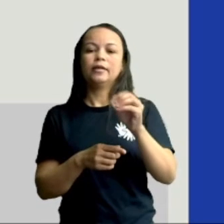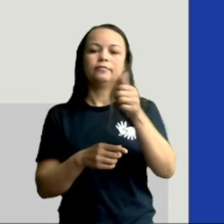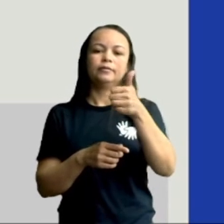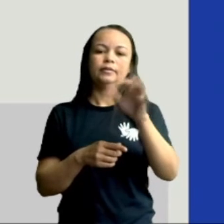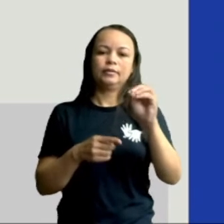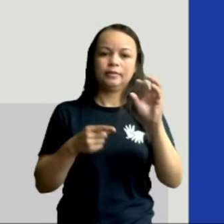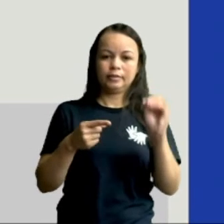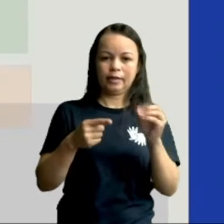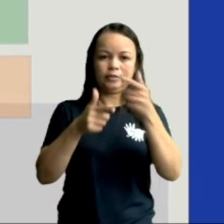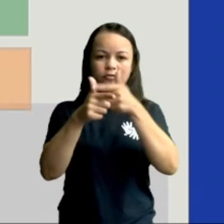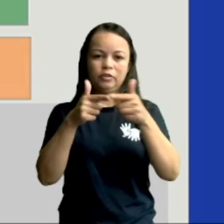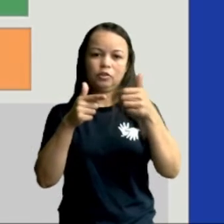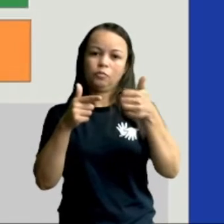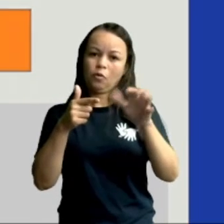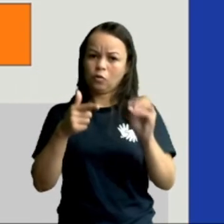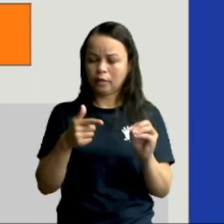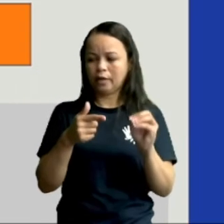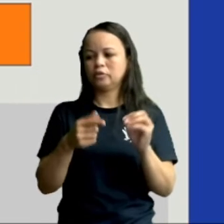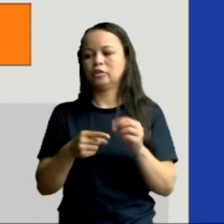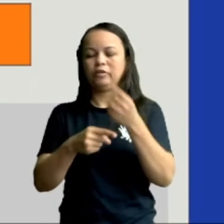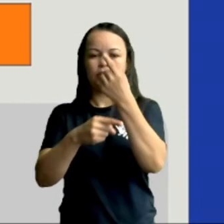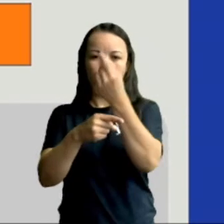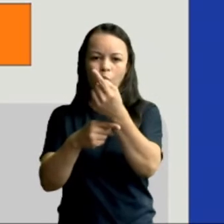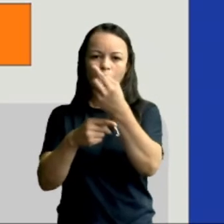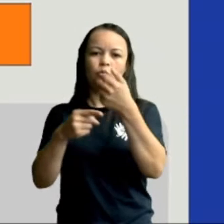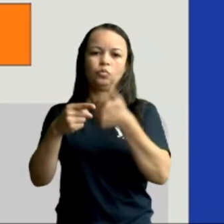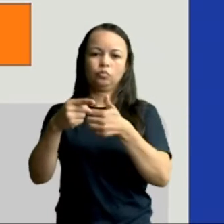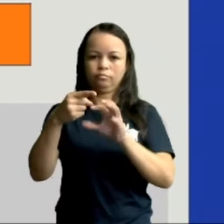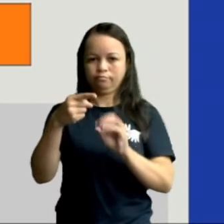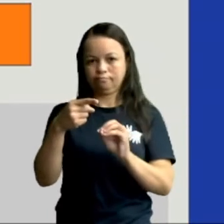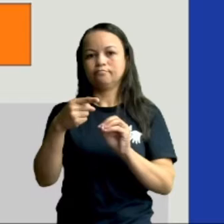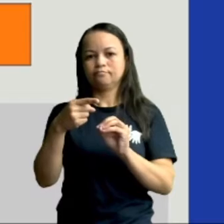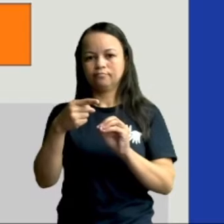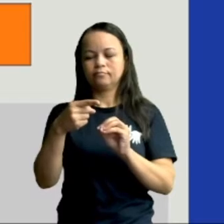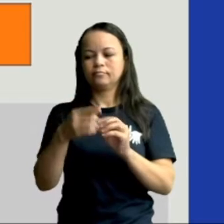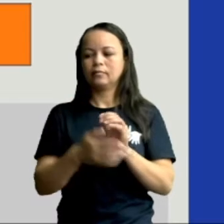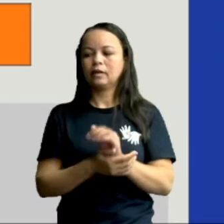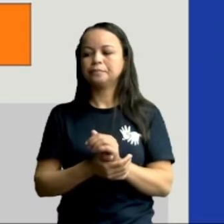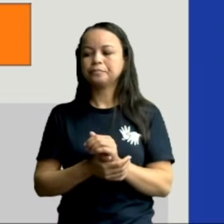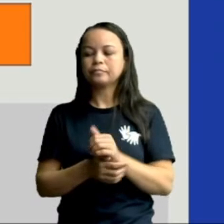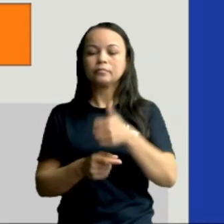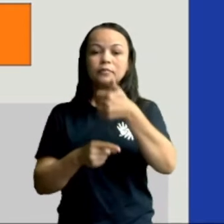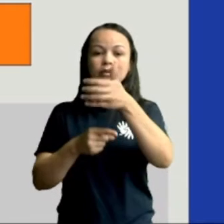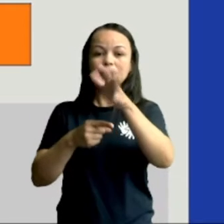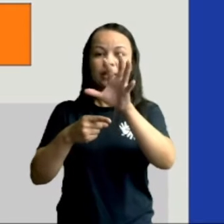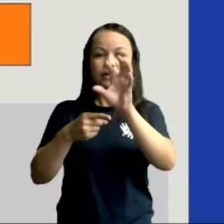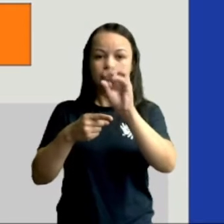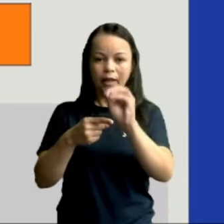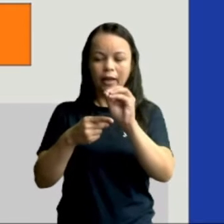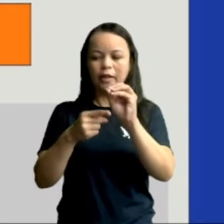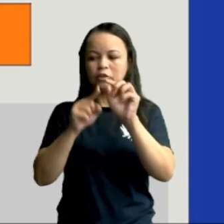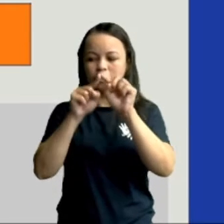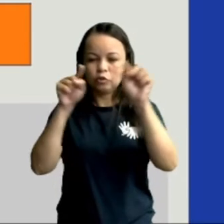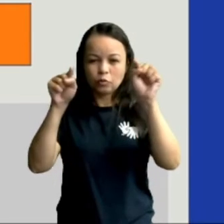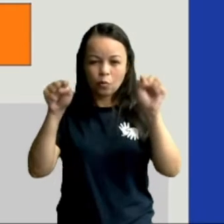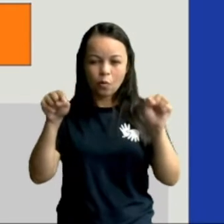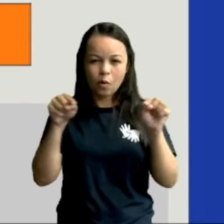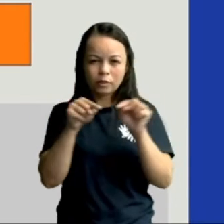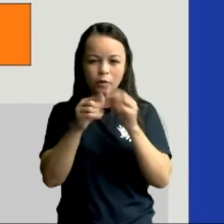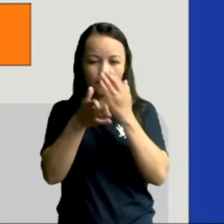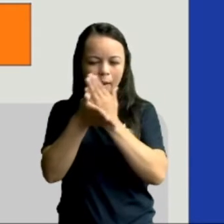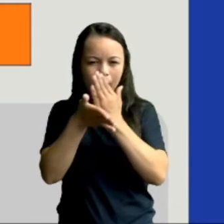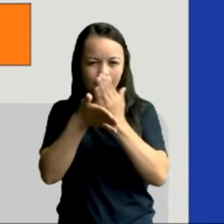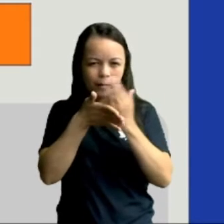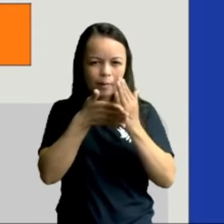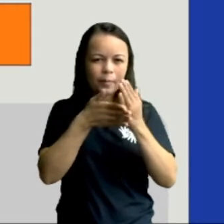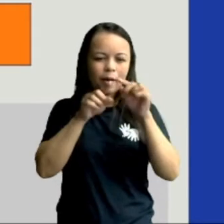para entender? Tranquilo? E aí, olha a representação do 1/10. 10 quadradinhos aí, ó, divididos, né? A gente